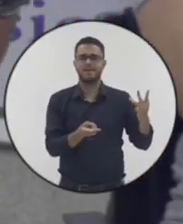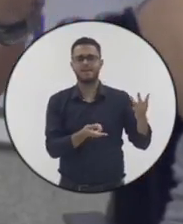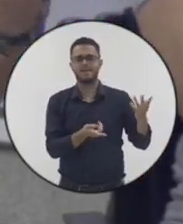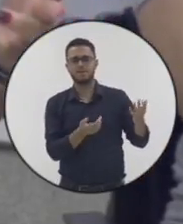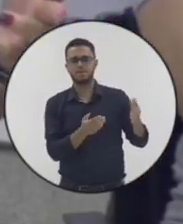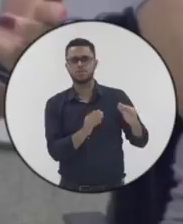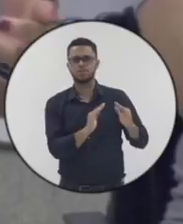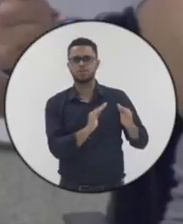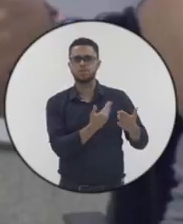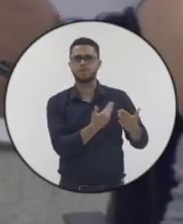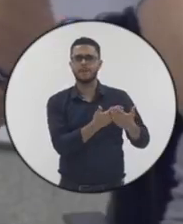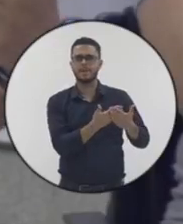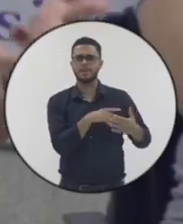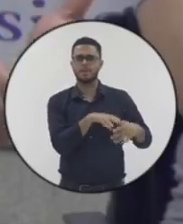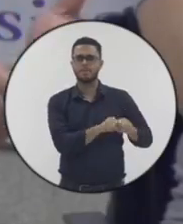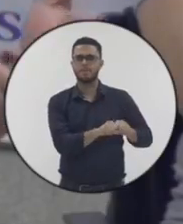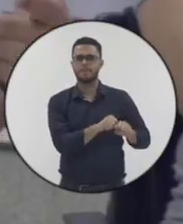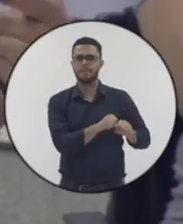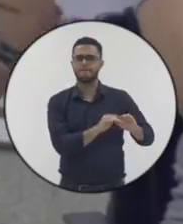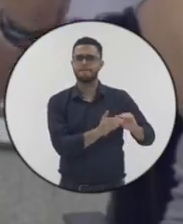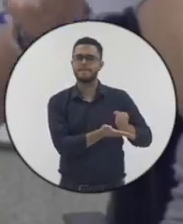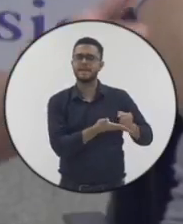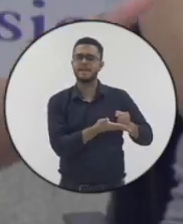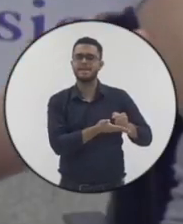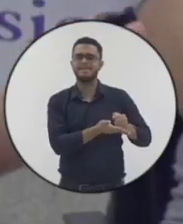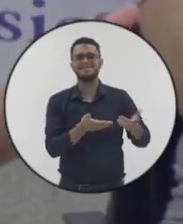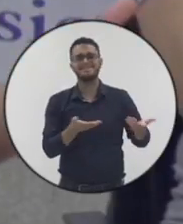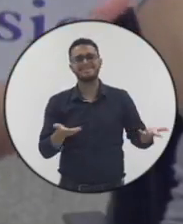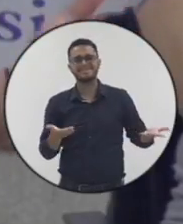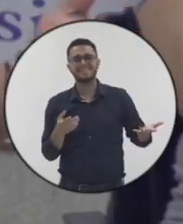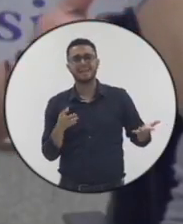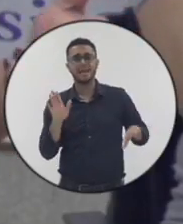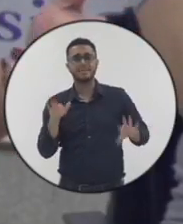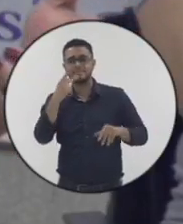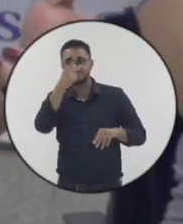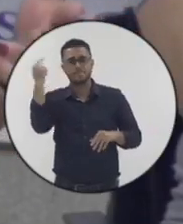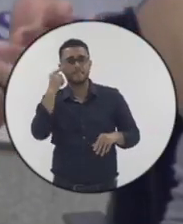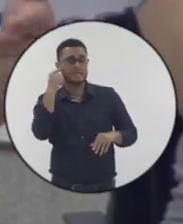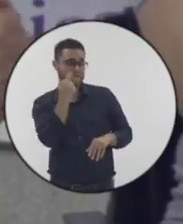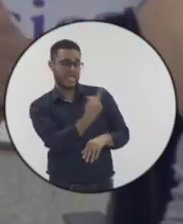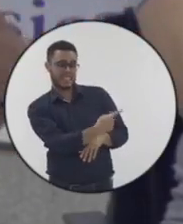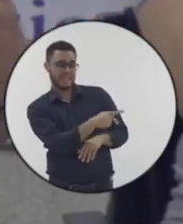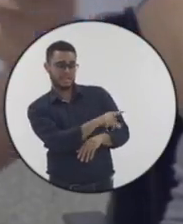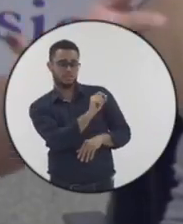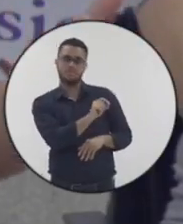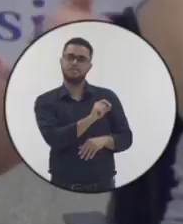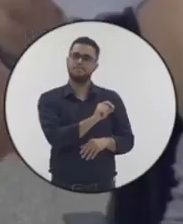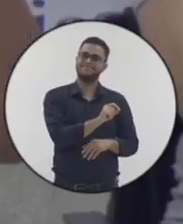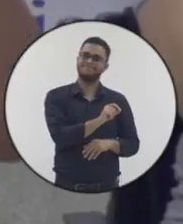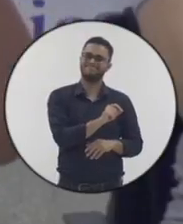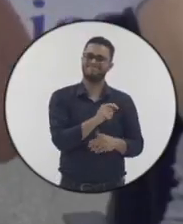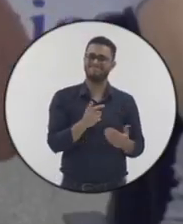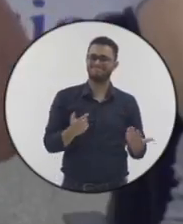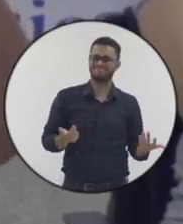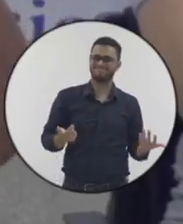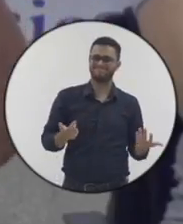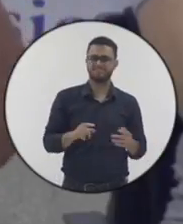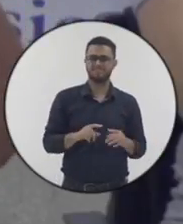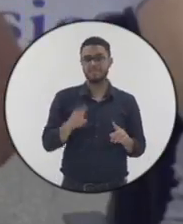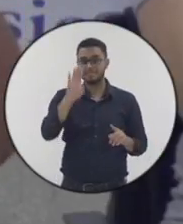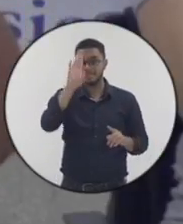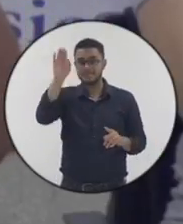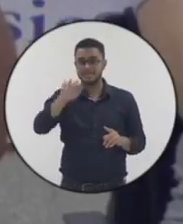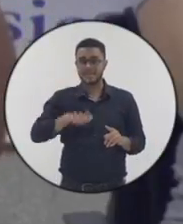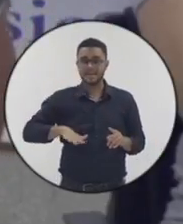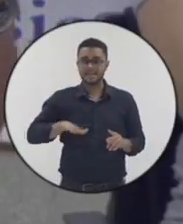muitas vezes, isso é colocado como se fosse escolha dessas pessoas, né? Porque... principalmente no âmbito da